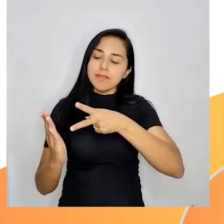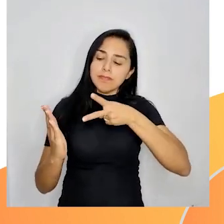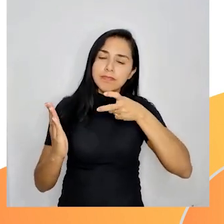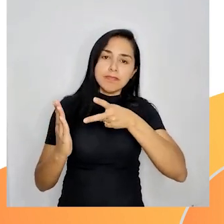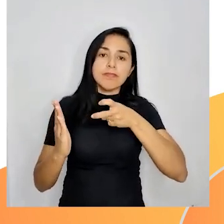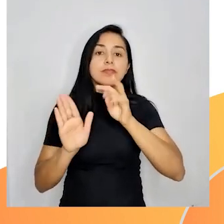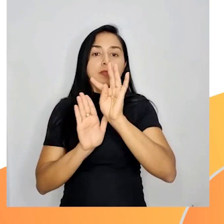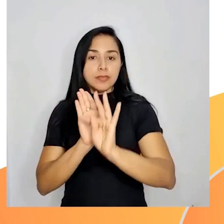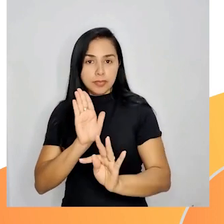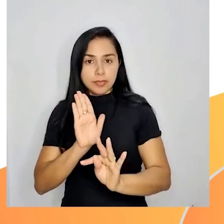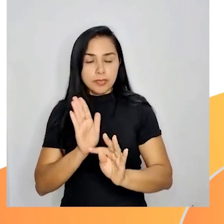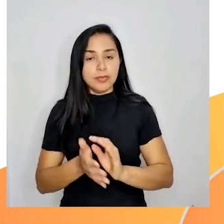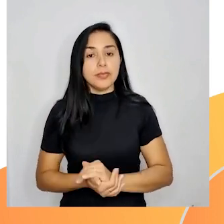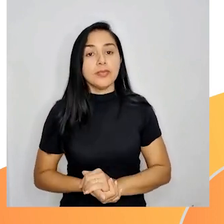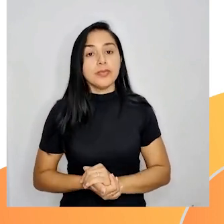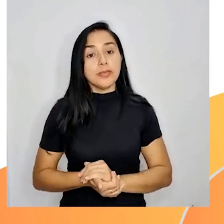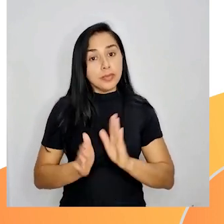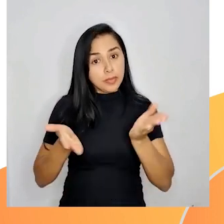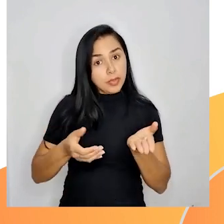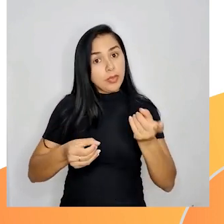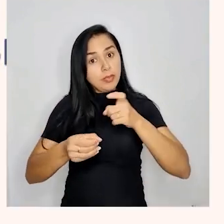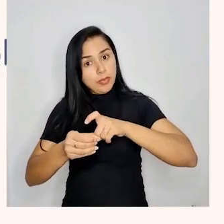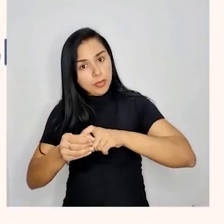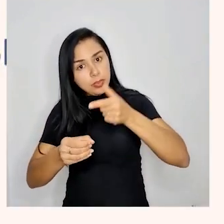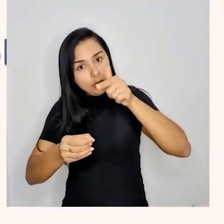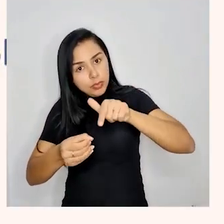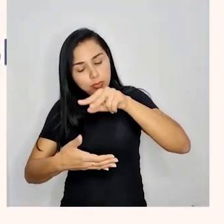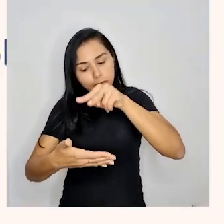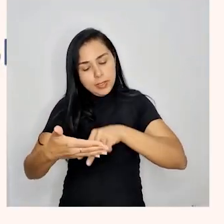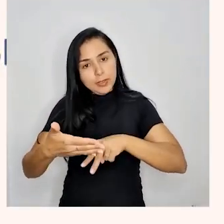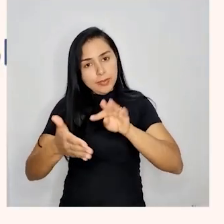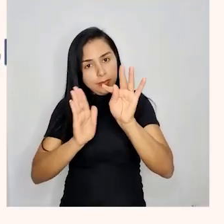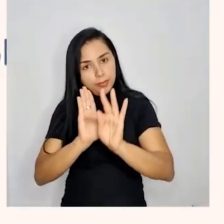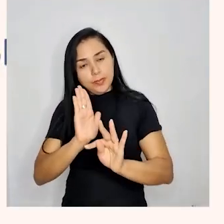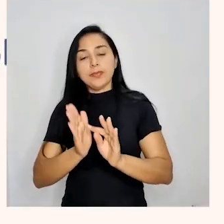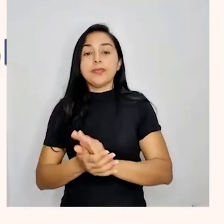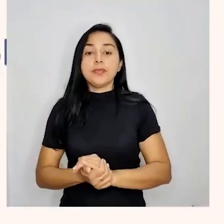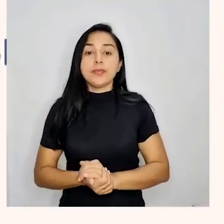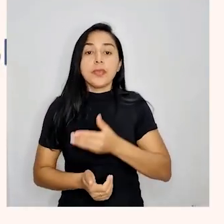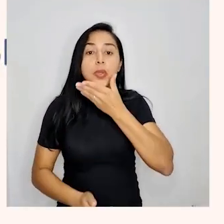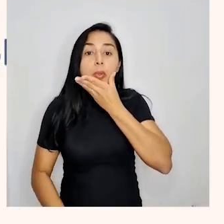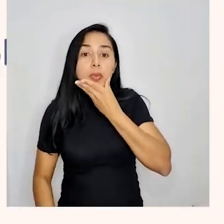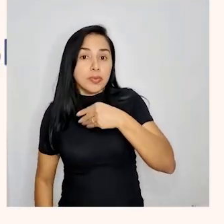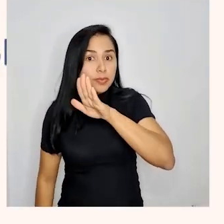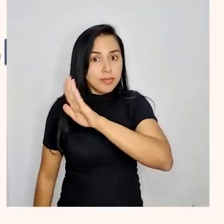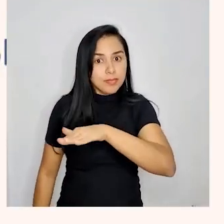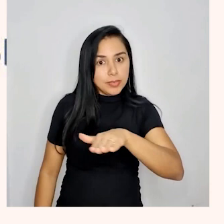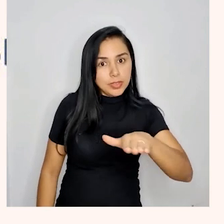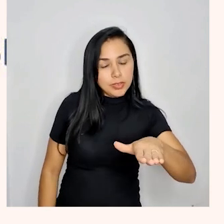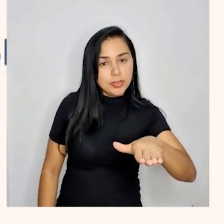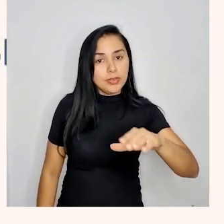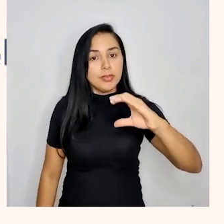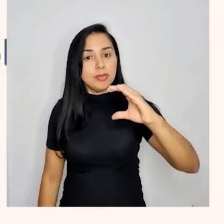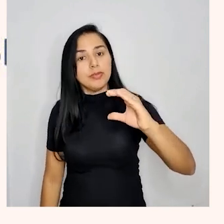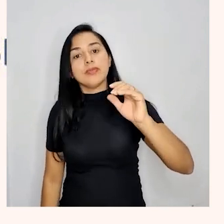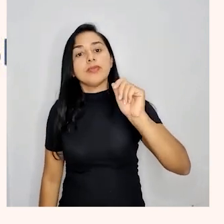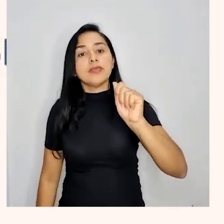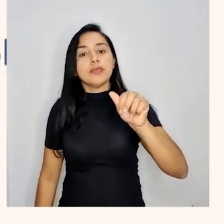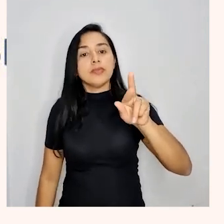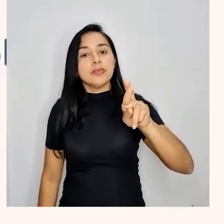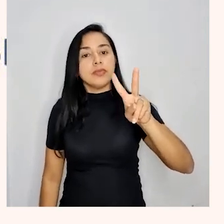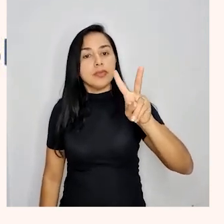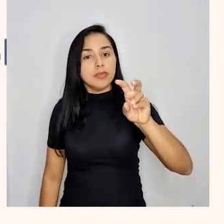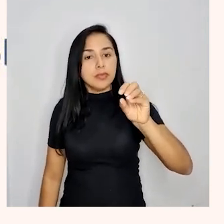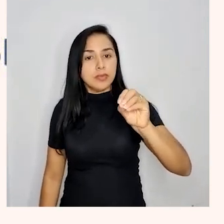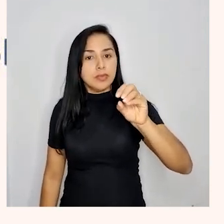Manuel Bandeira. Vamos voltar um pouquinho ao texto? Os meninos carvoeiros. Primeiro verso, nós já percebemos que os